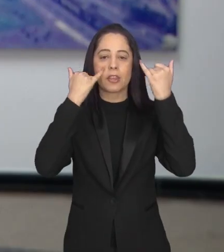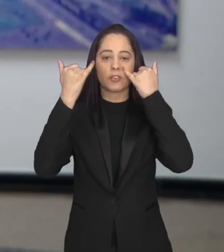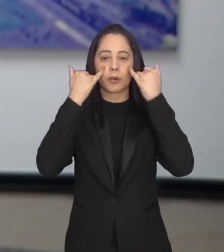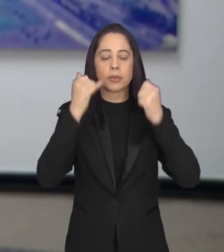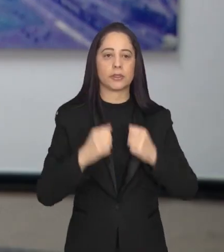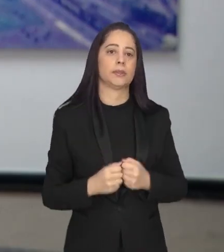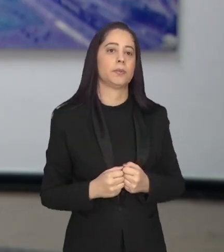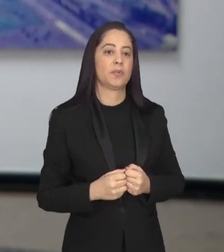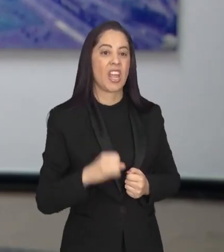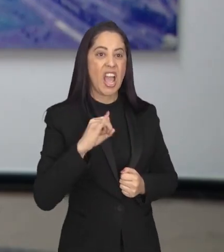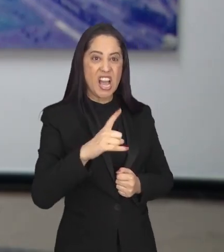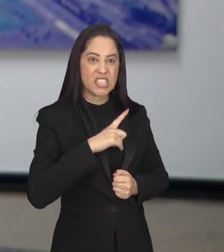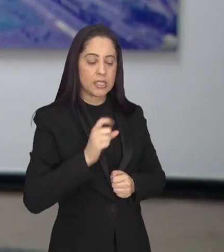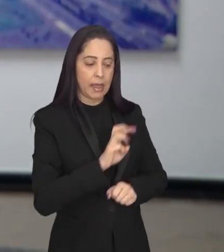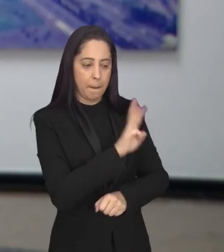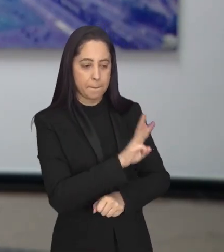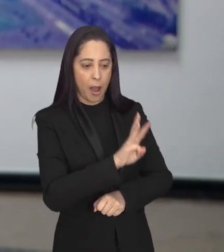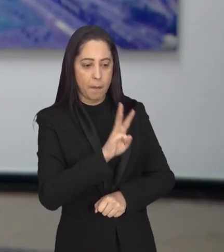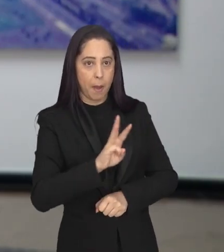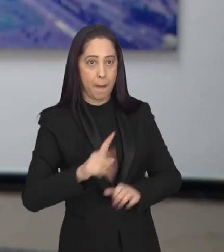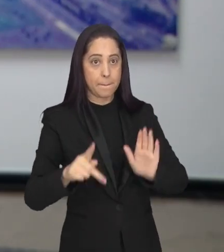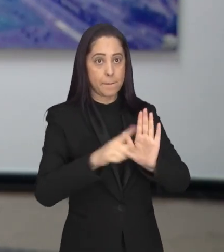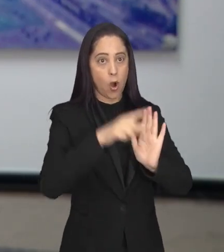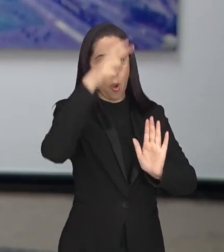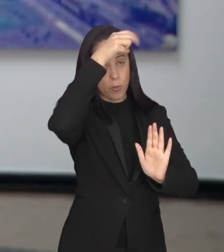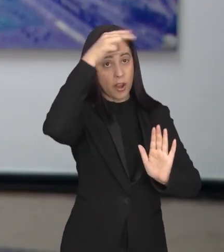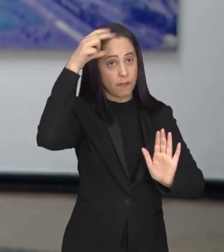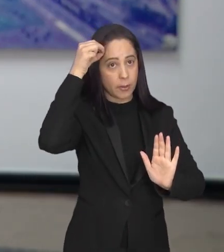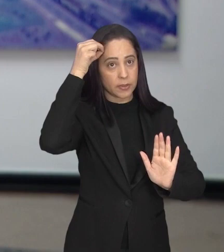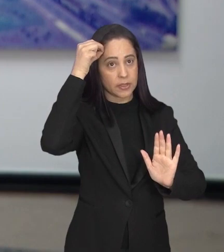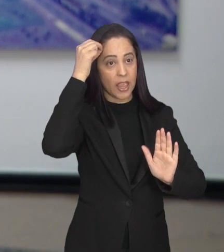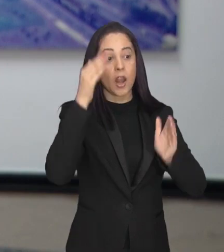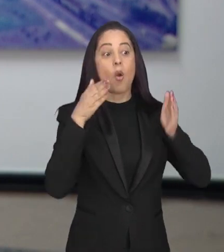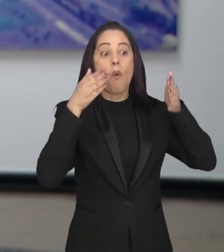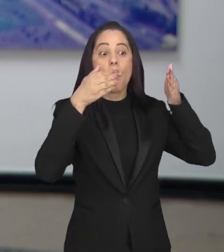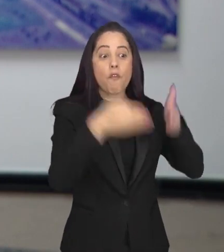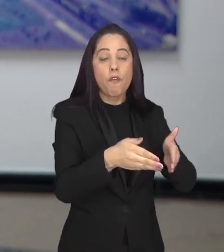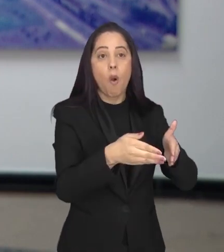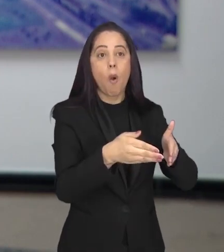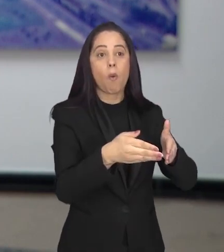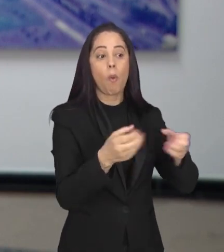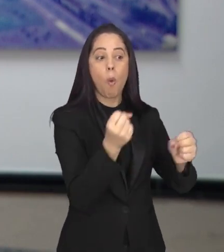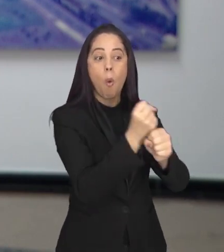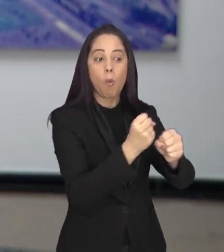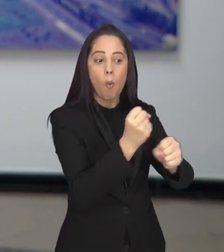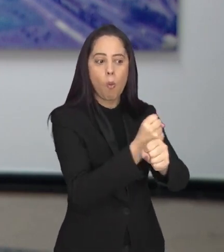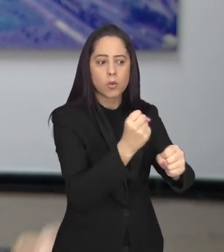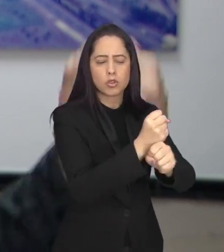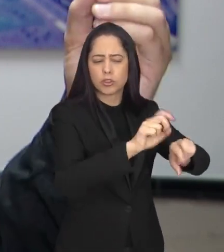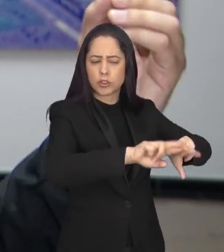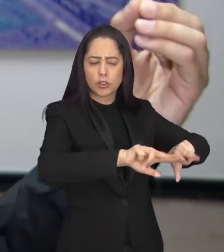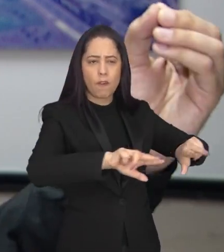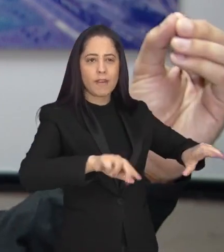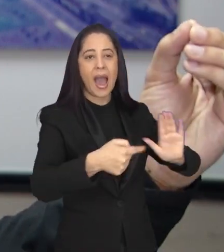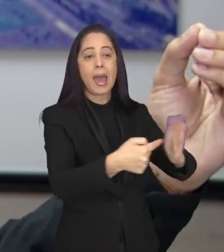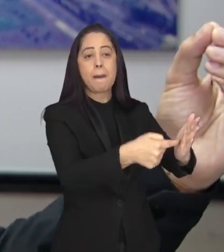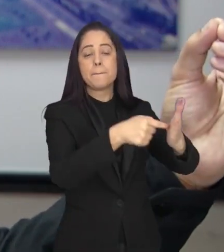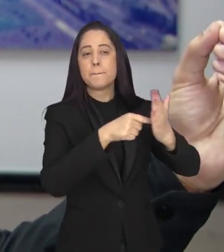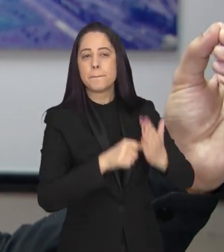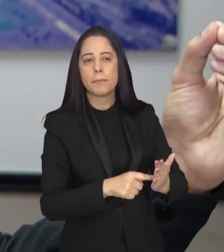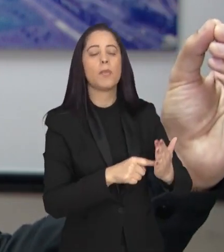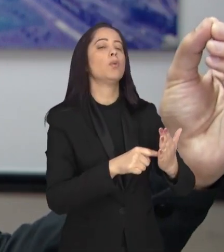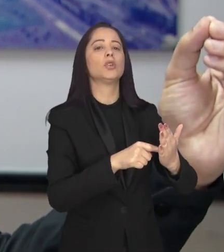Um portal de transparência da Prefeitura de São José dos Campos específico para as obras públicas, para trazer certinho os